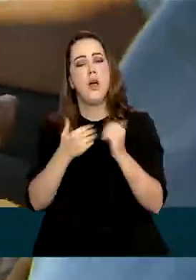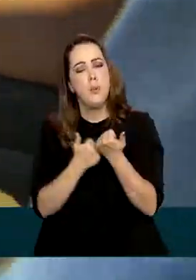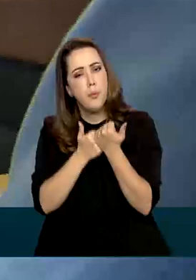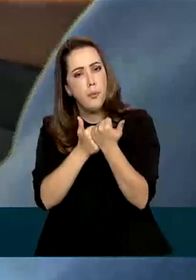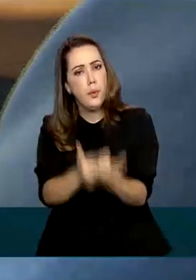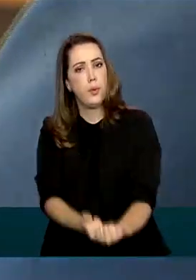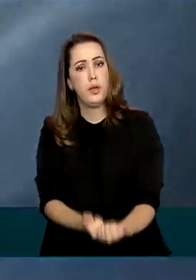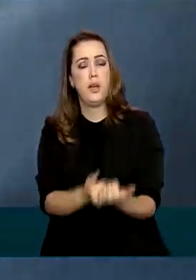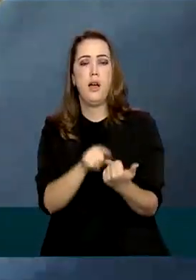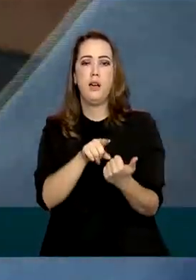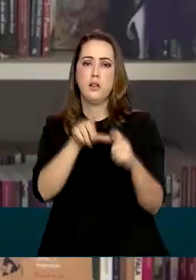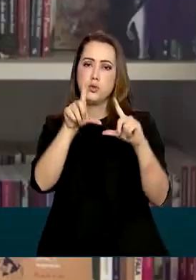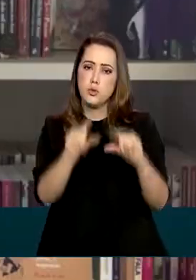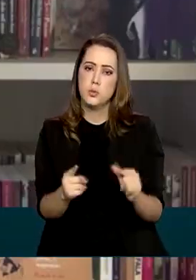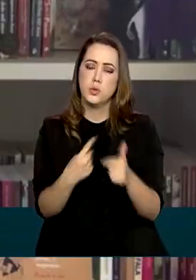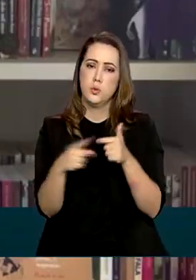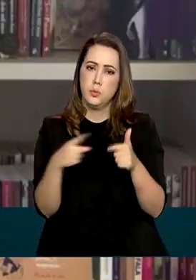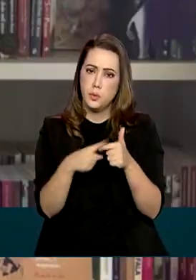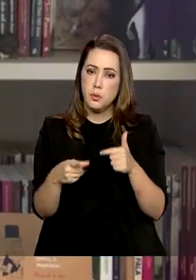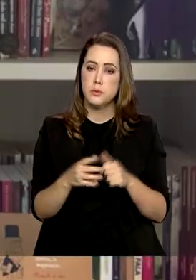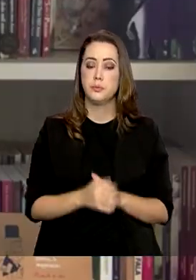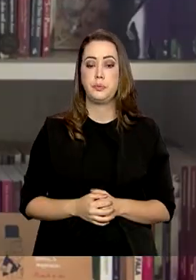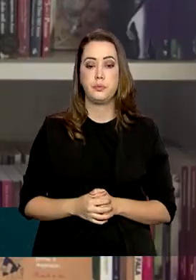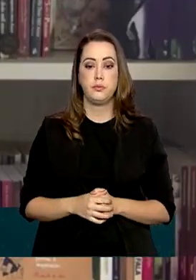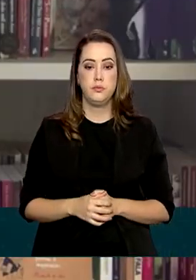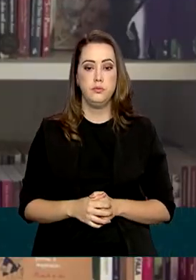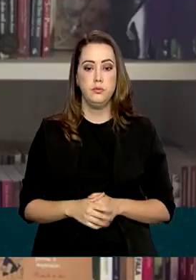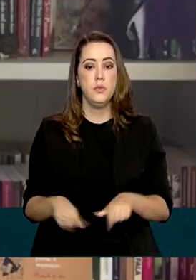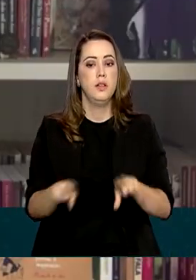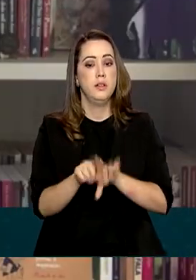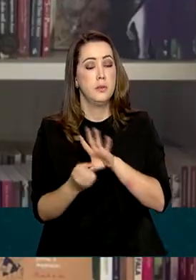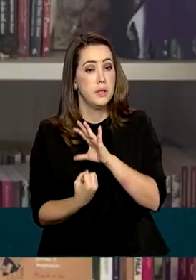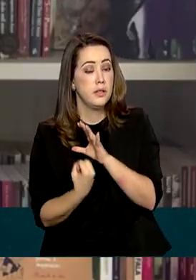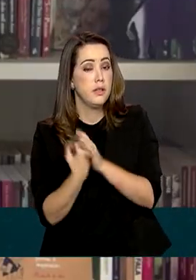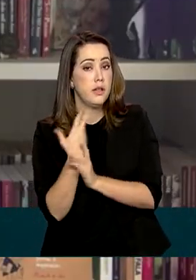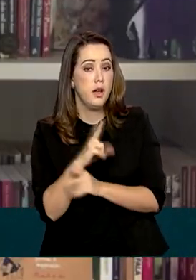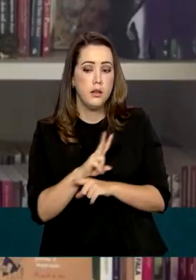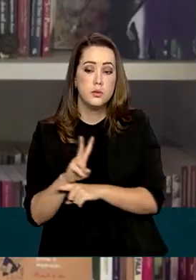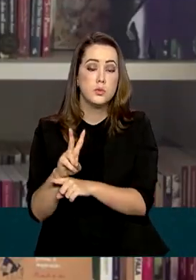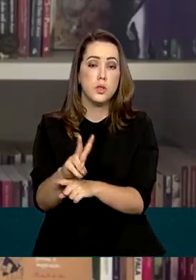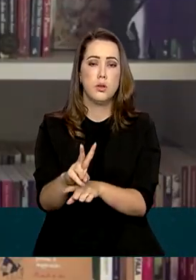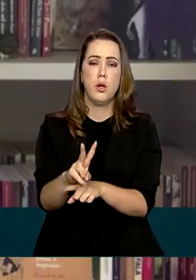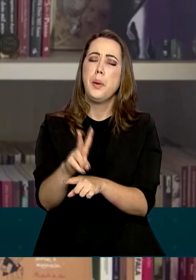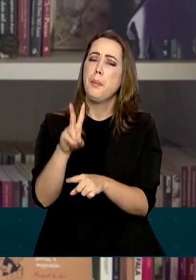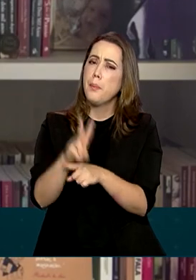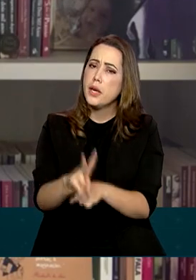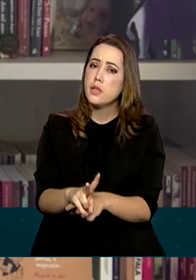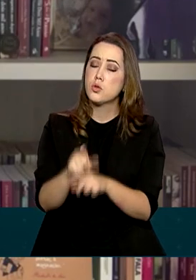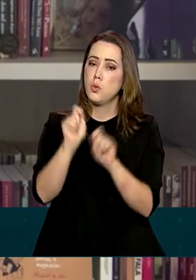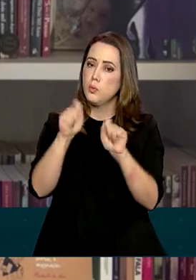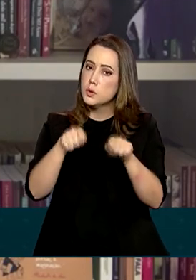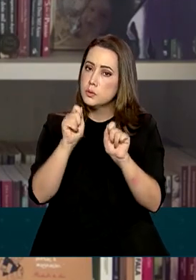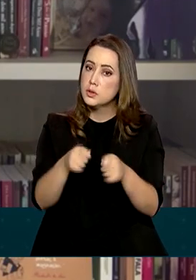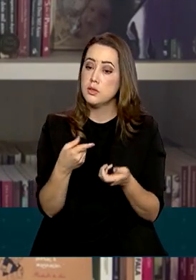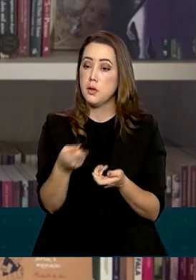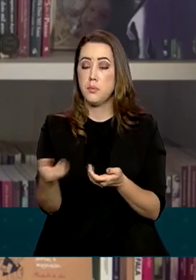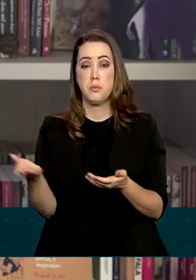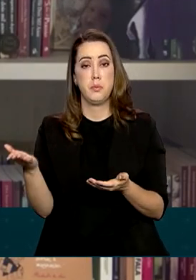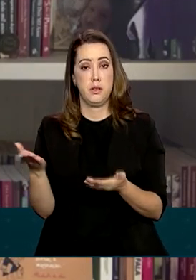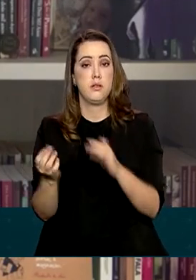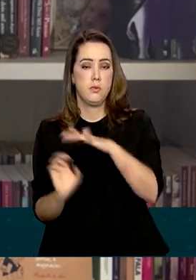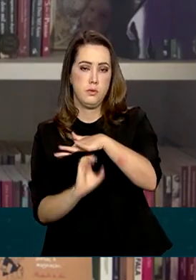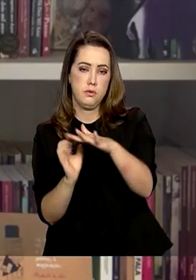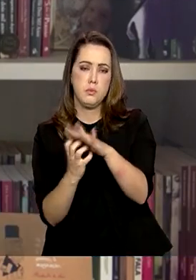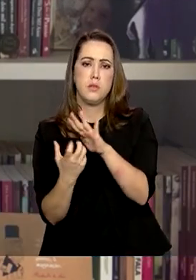os efeitos da crise. Também foram criadas linhas de crédito com condições favoráveis para que os empresários